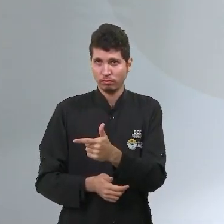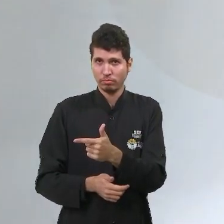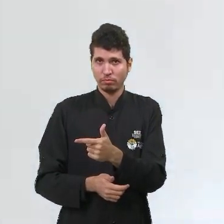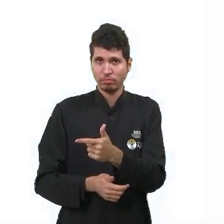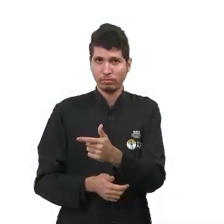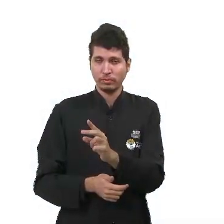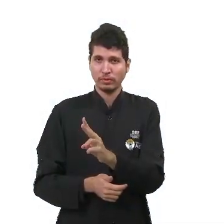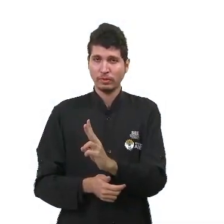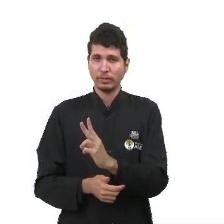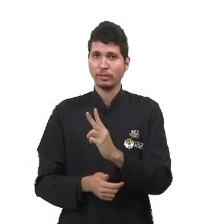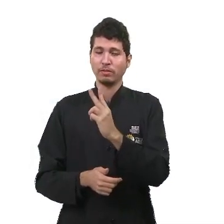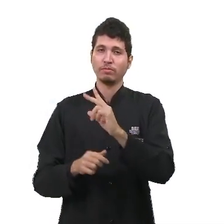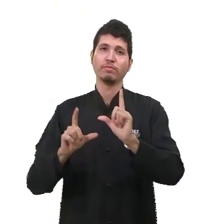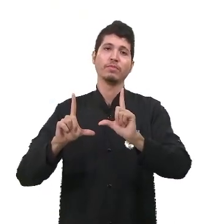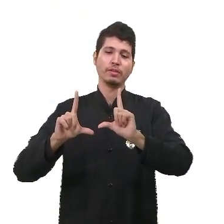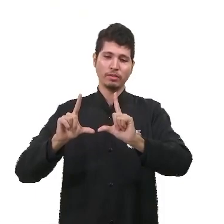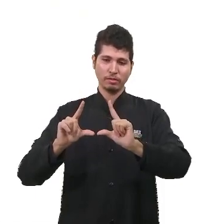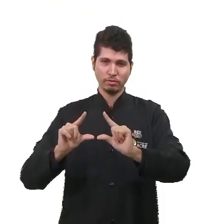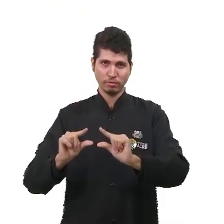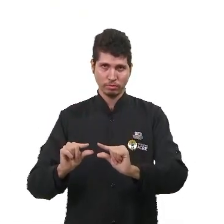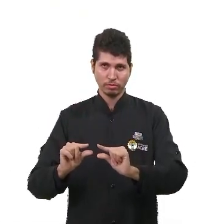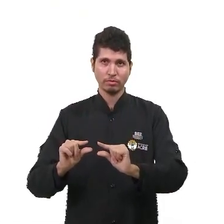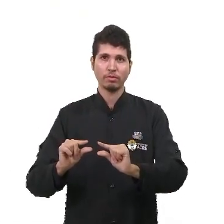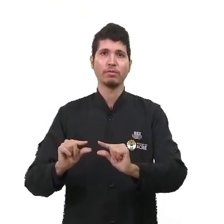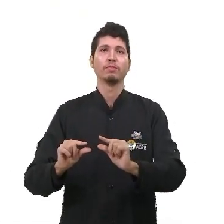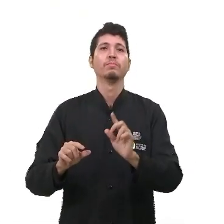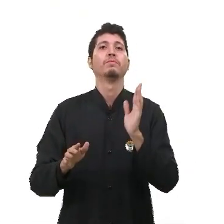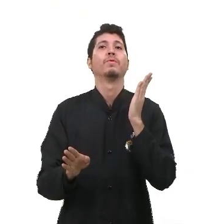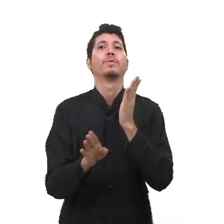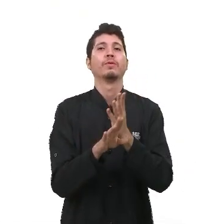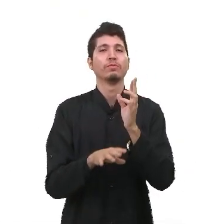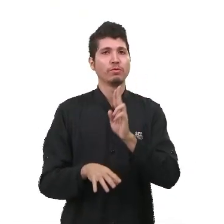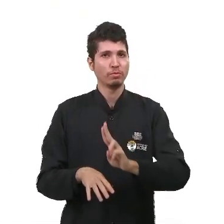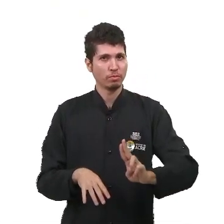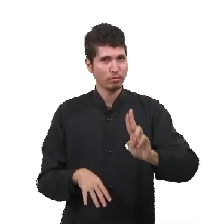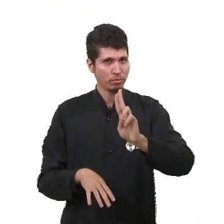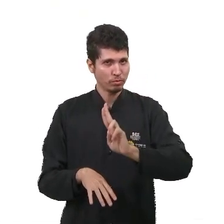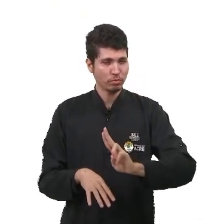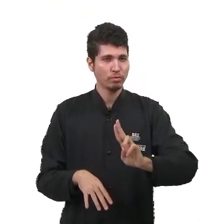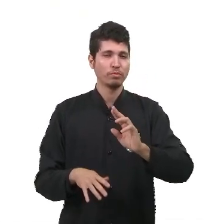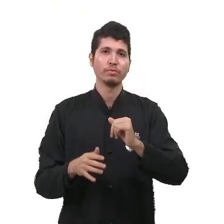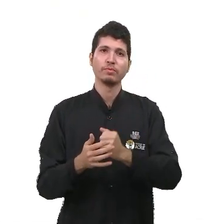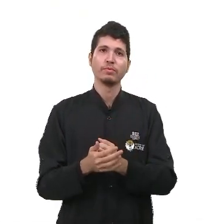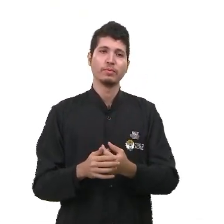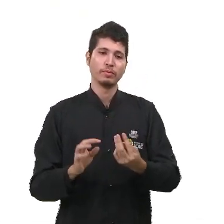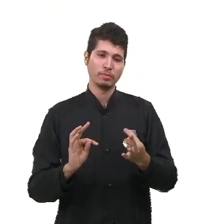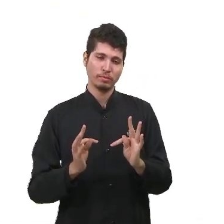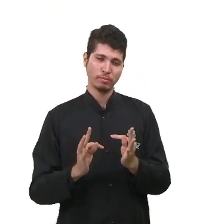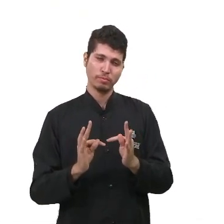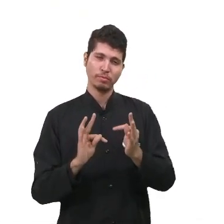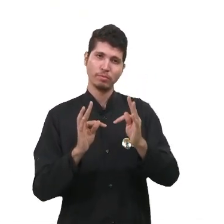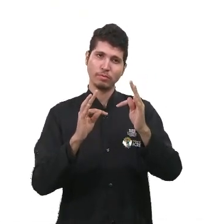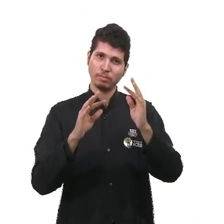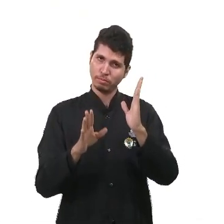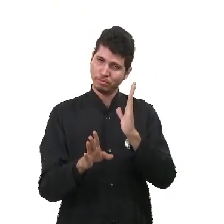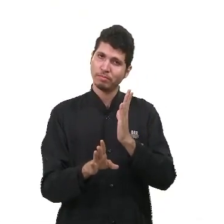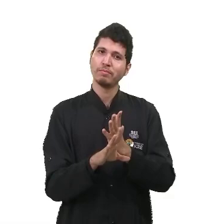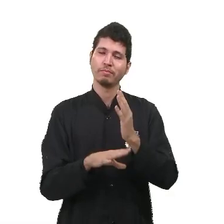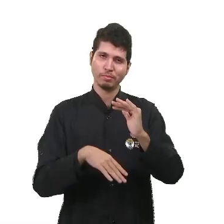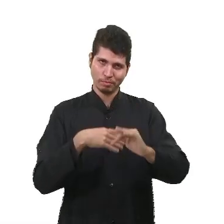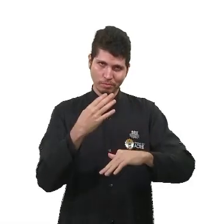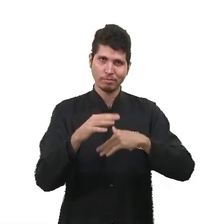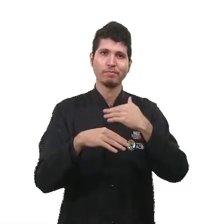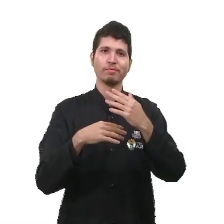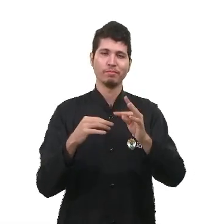interessante também, isso vai reduzir a participação humana em linhas de montagem e praticamente vai eliminar os